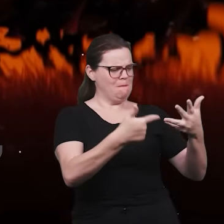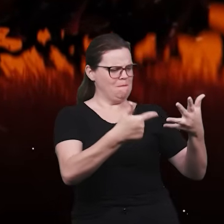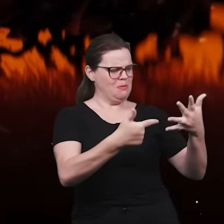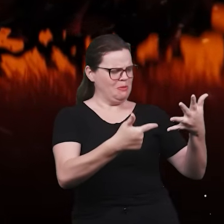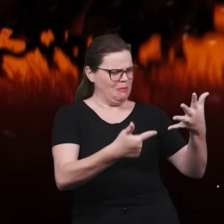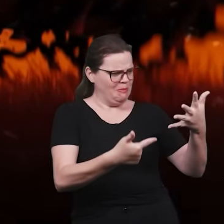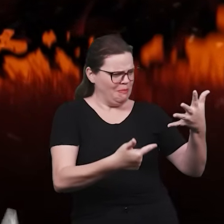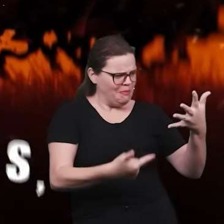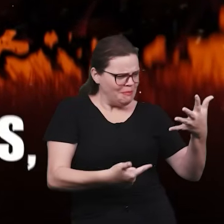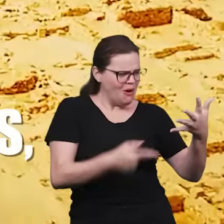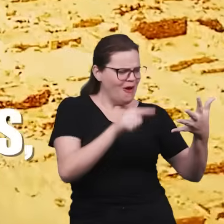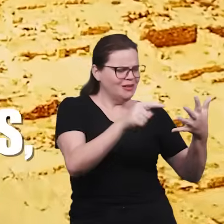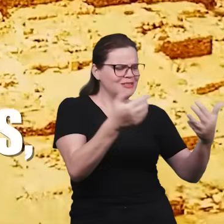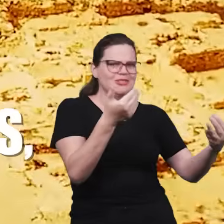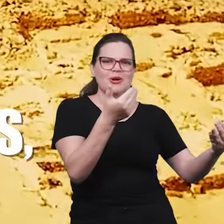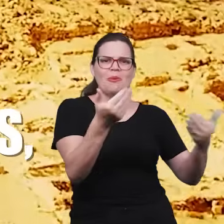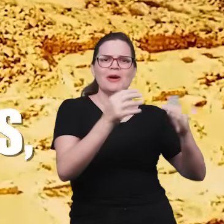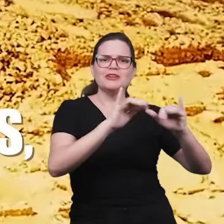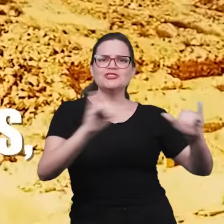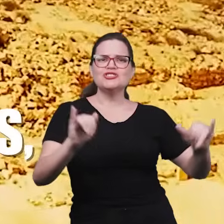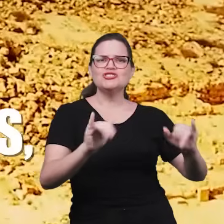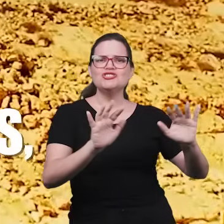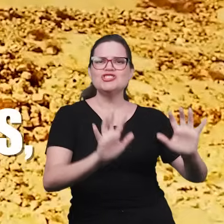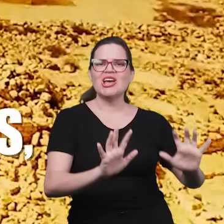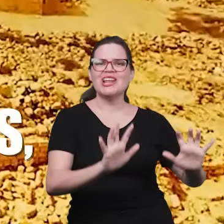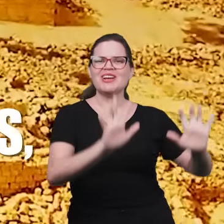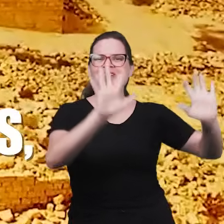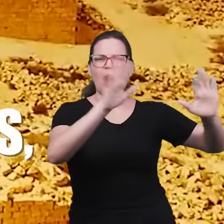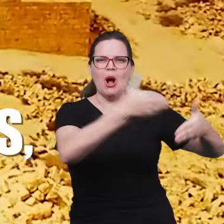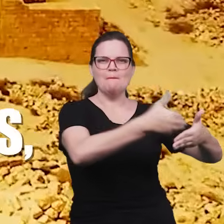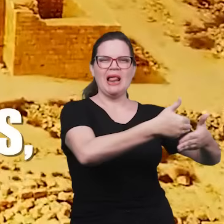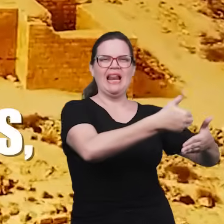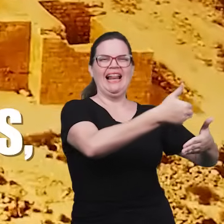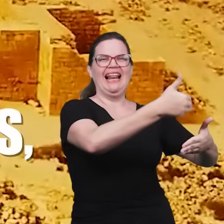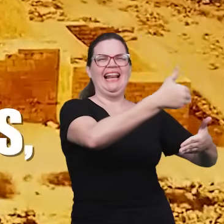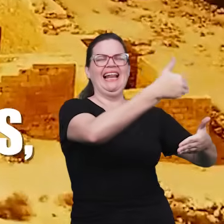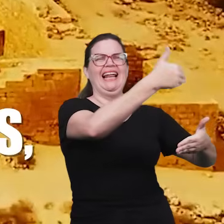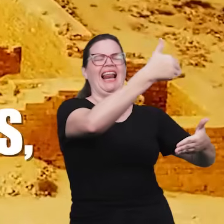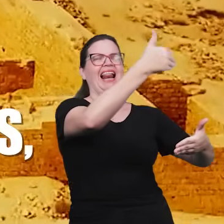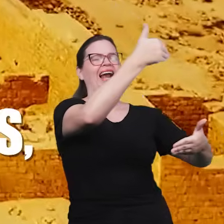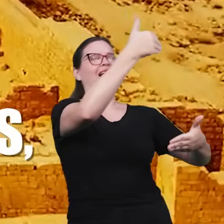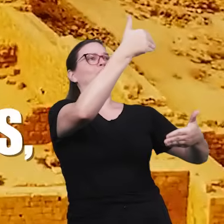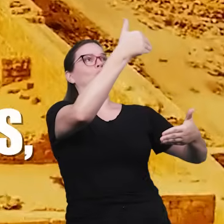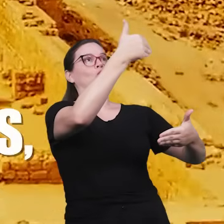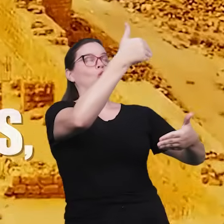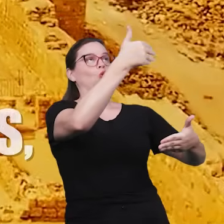batalhas, meu Deus quebra muralhas,